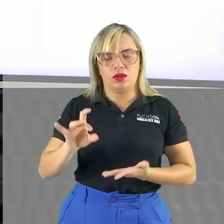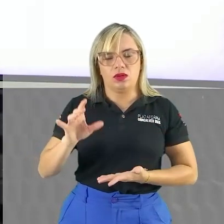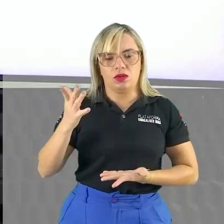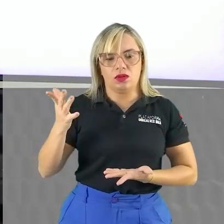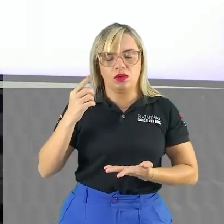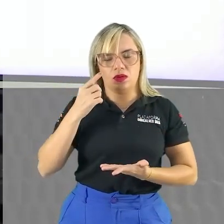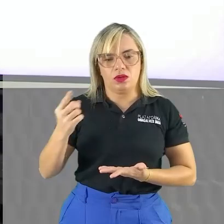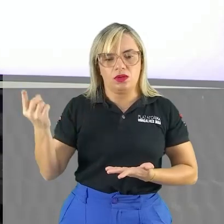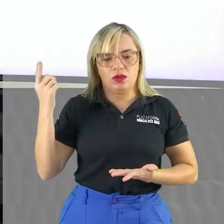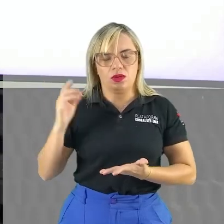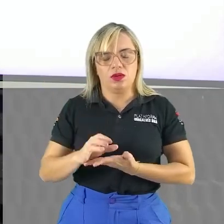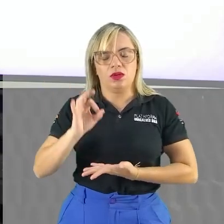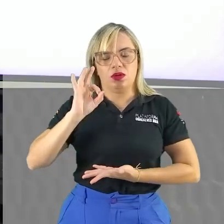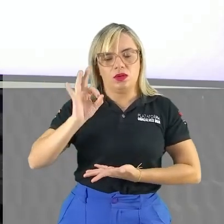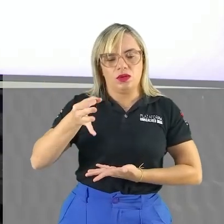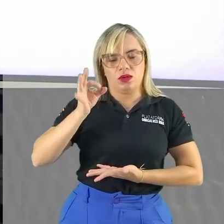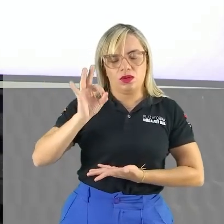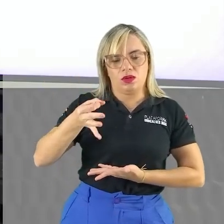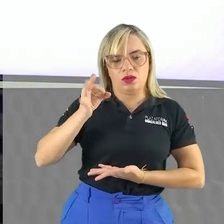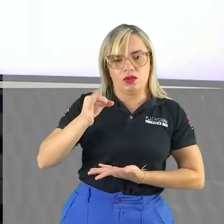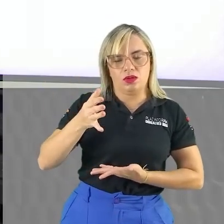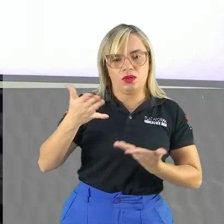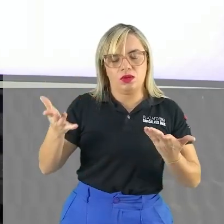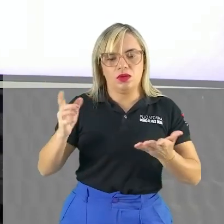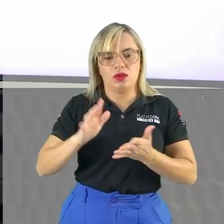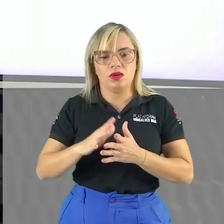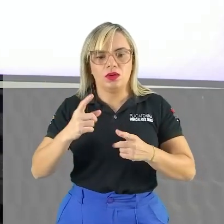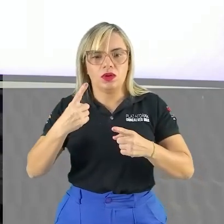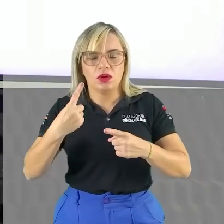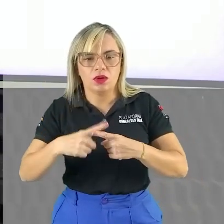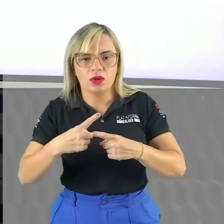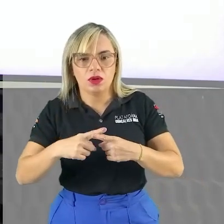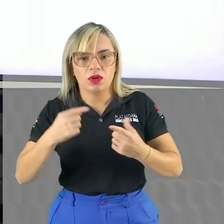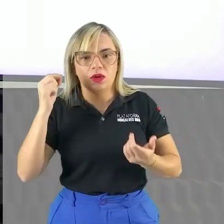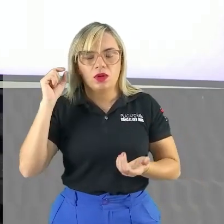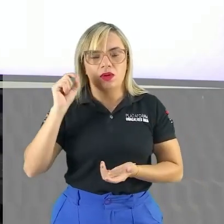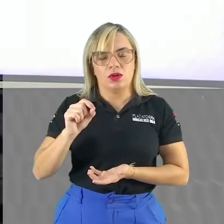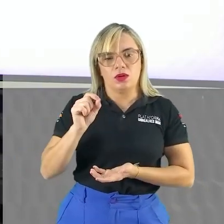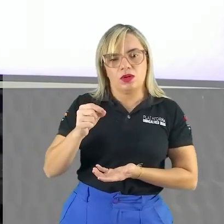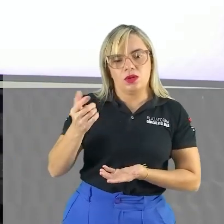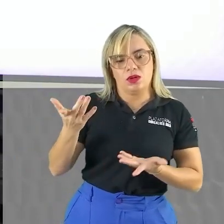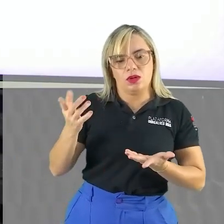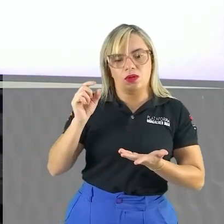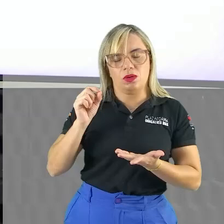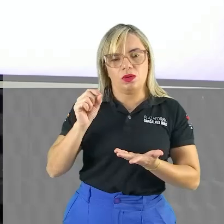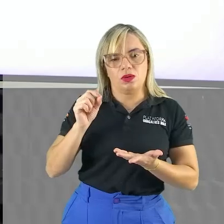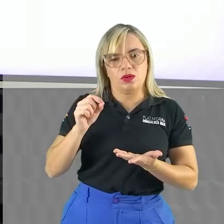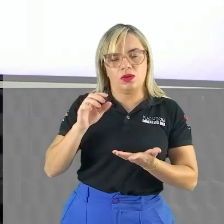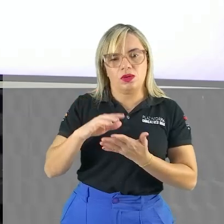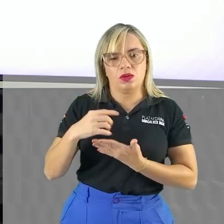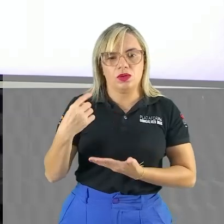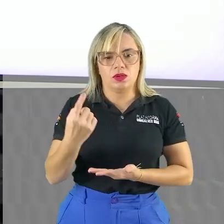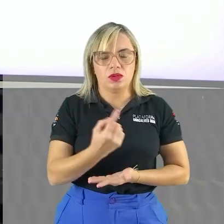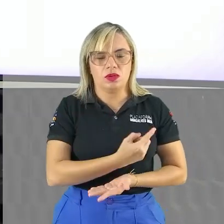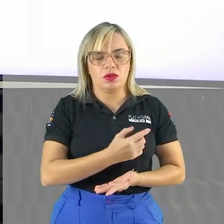essas que estão corretas, né, exatamente por conta de que, embora, né, nós